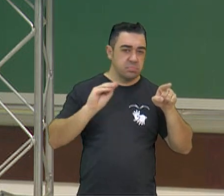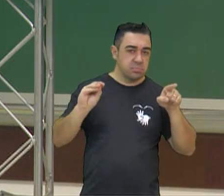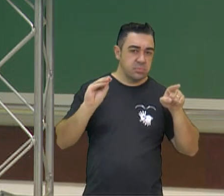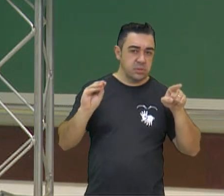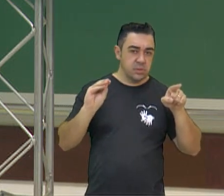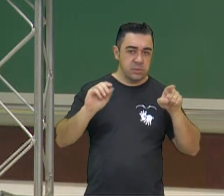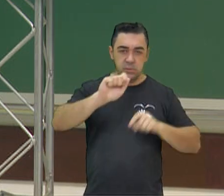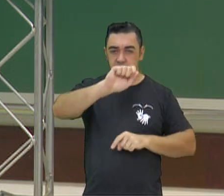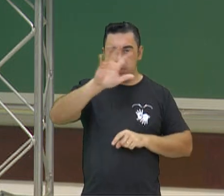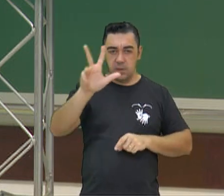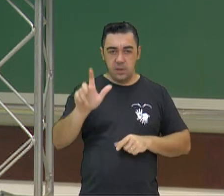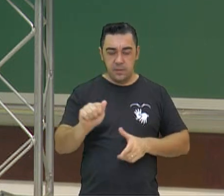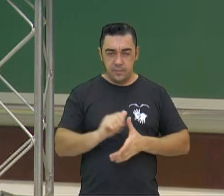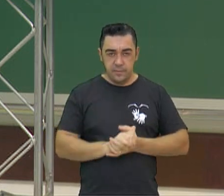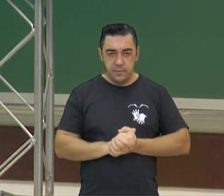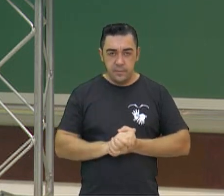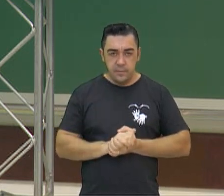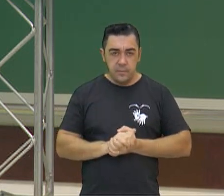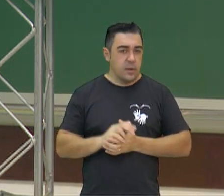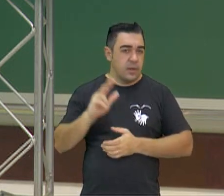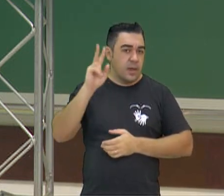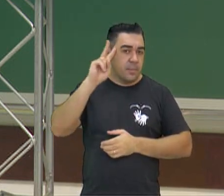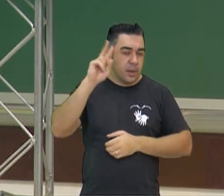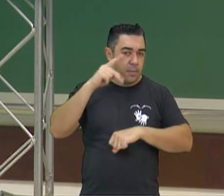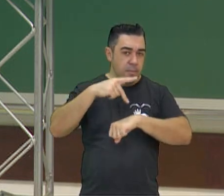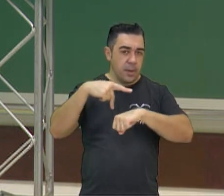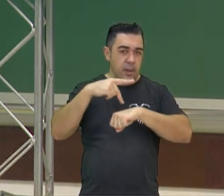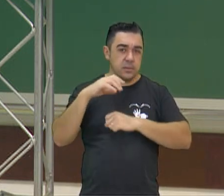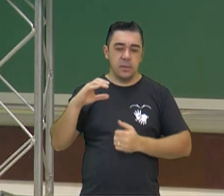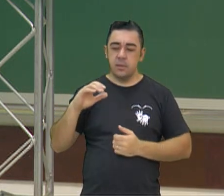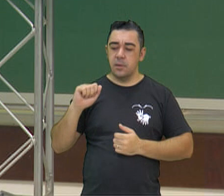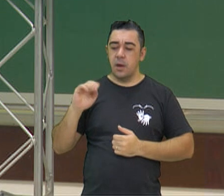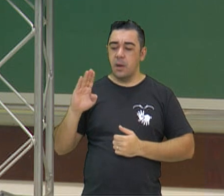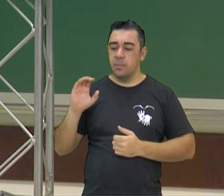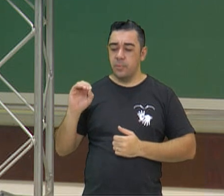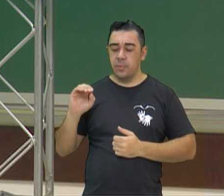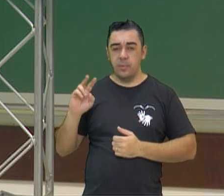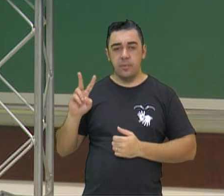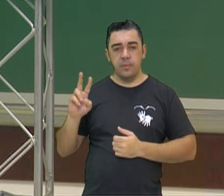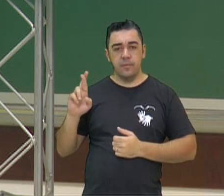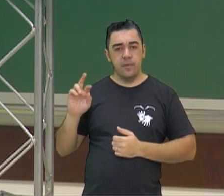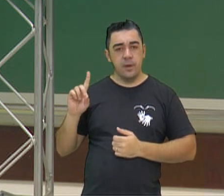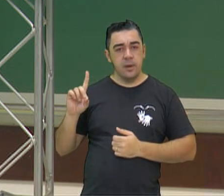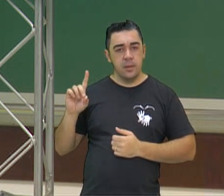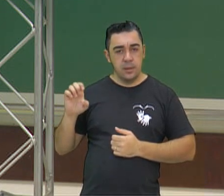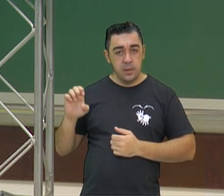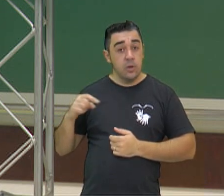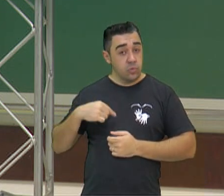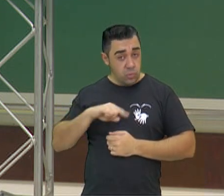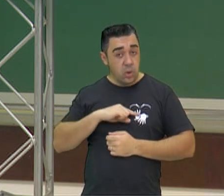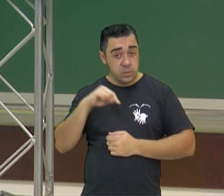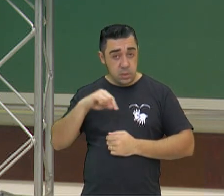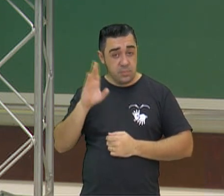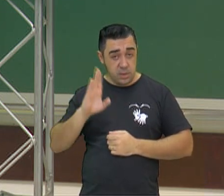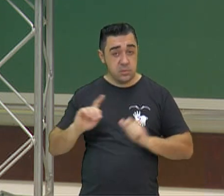Pelo Cabo Verde, o que eu estava esquecendo do país. A gente esqueceu, nós poderíamos ter um comércio com eles muito maior.